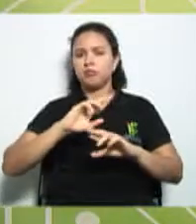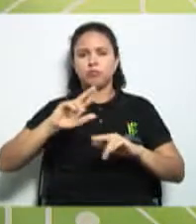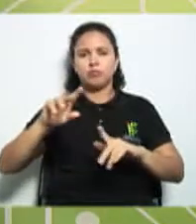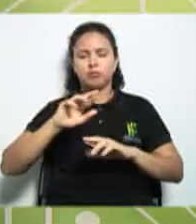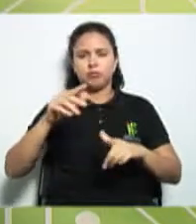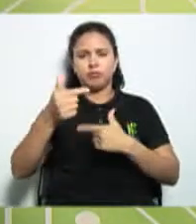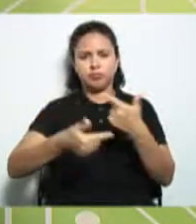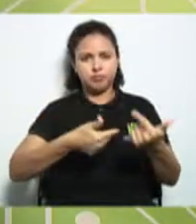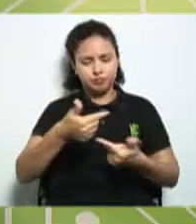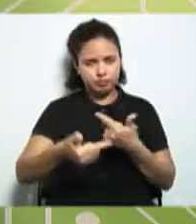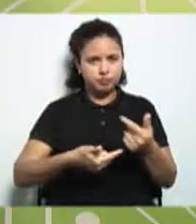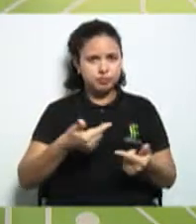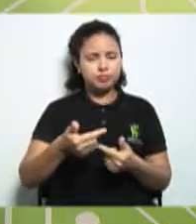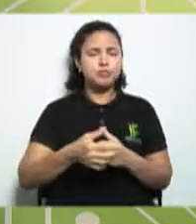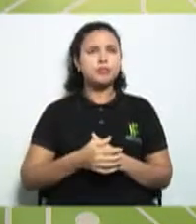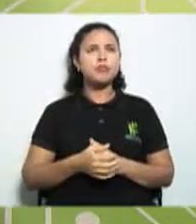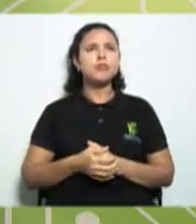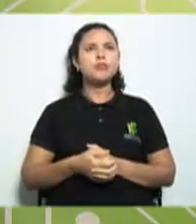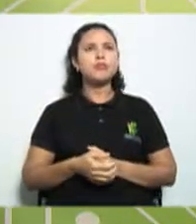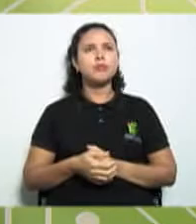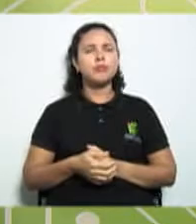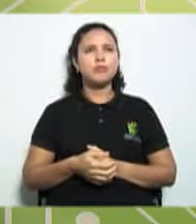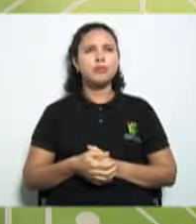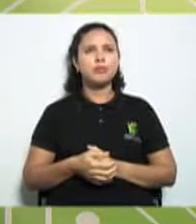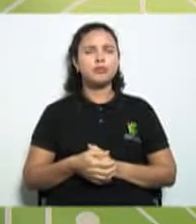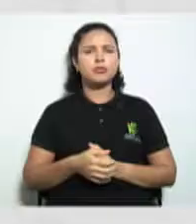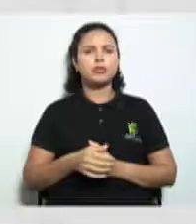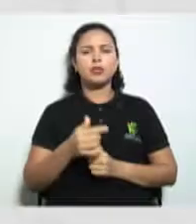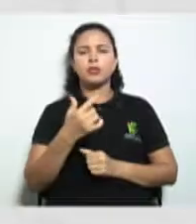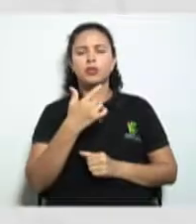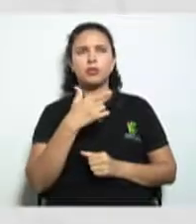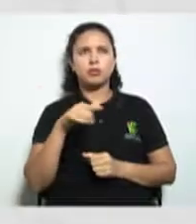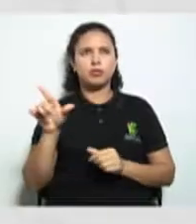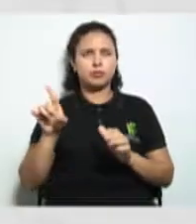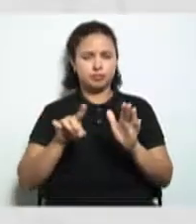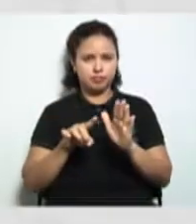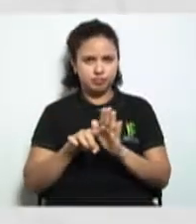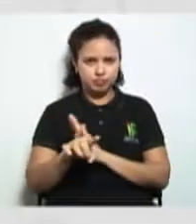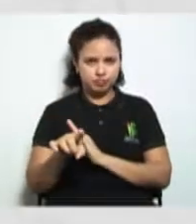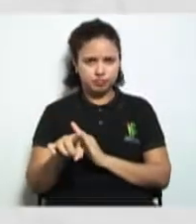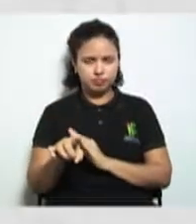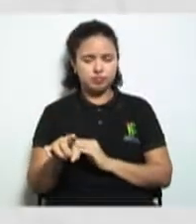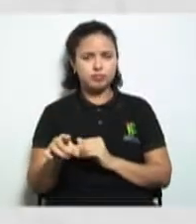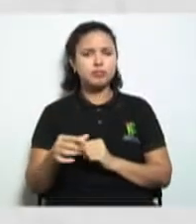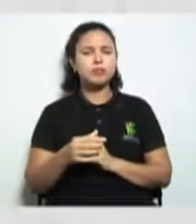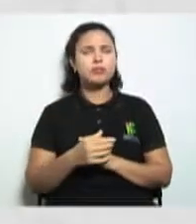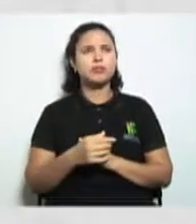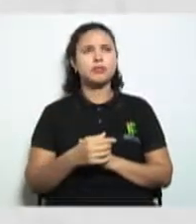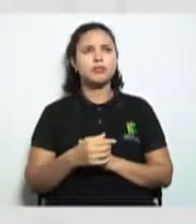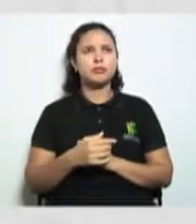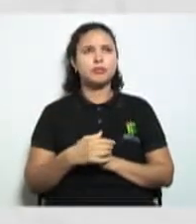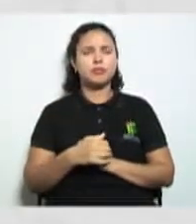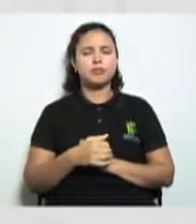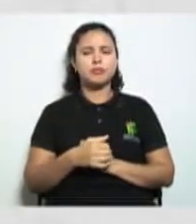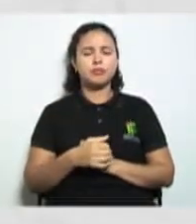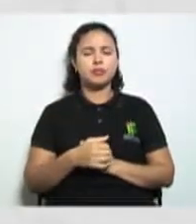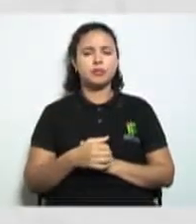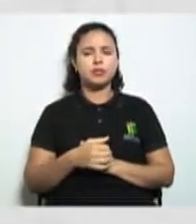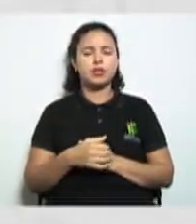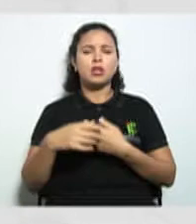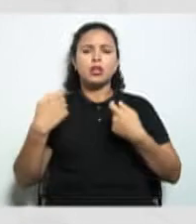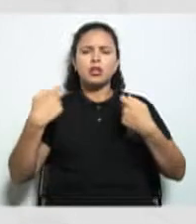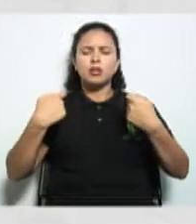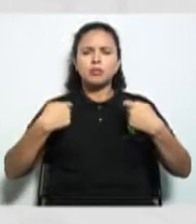Continuando, nós temos então mais um tira-dúvidas aí. Então, a gente viu que agora a gente vai ver quais